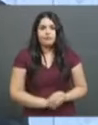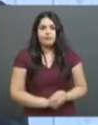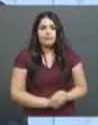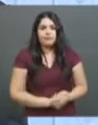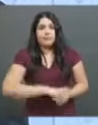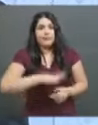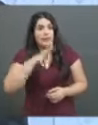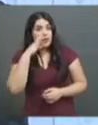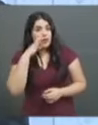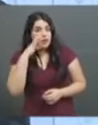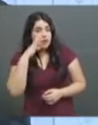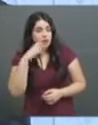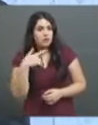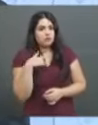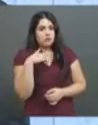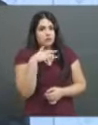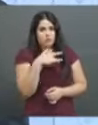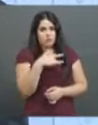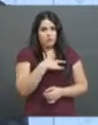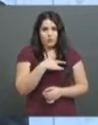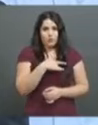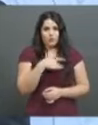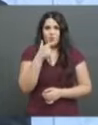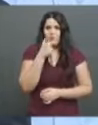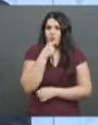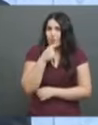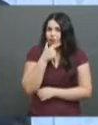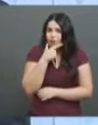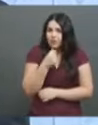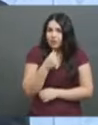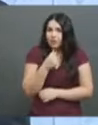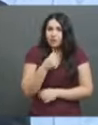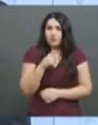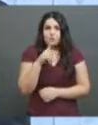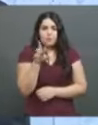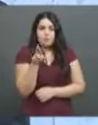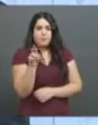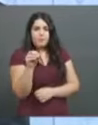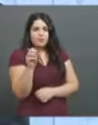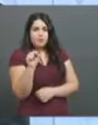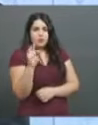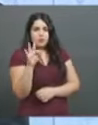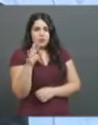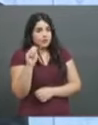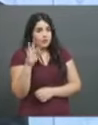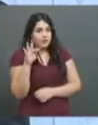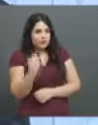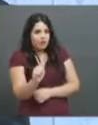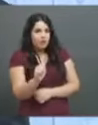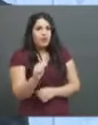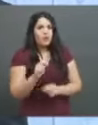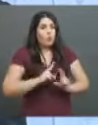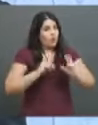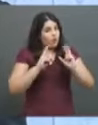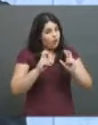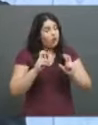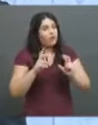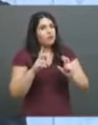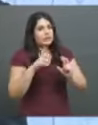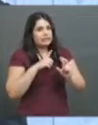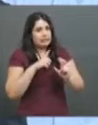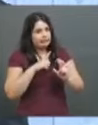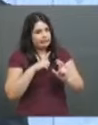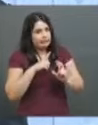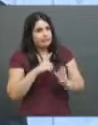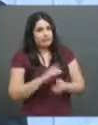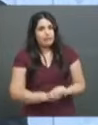com a sua saúde, com a saúde masculina, com a próstata, com o câncer da próstata, com a hiperplasia da